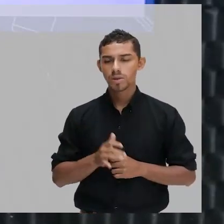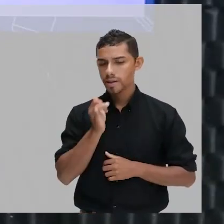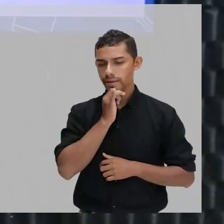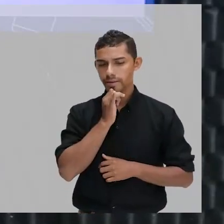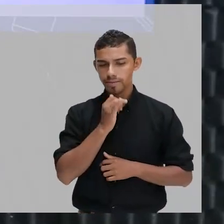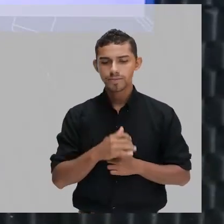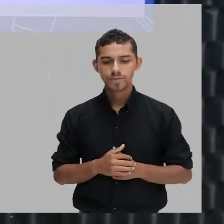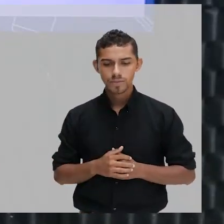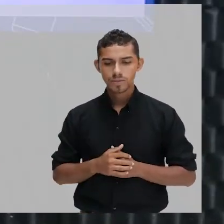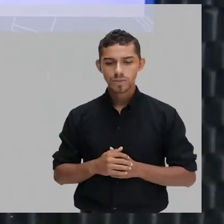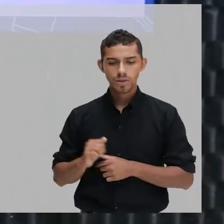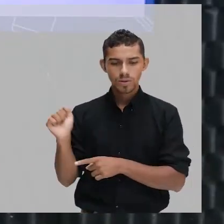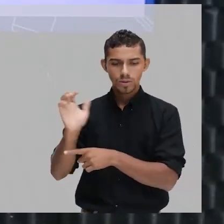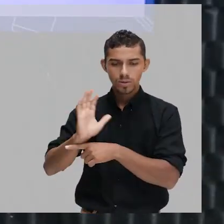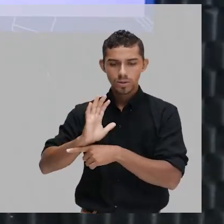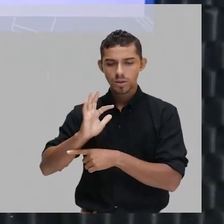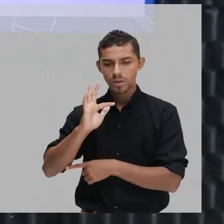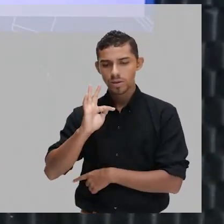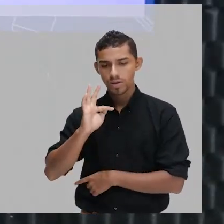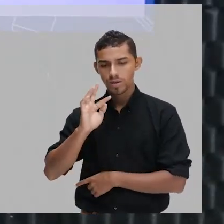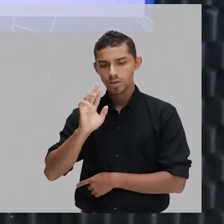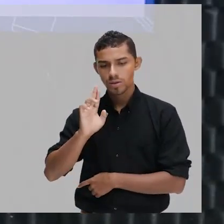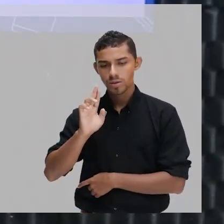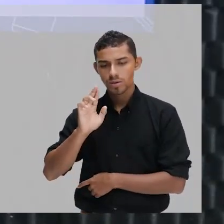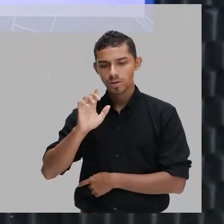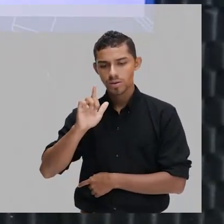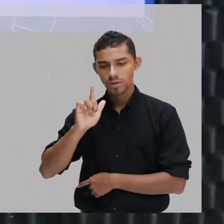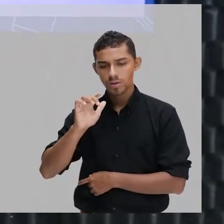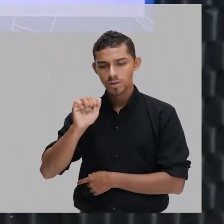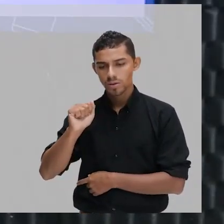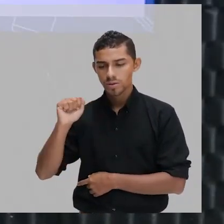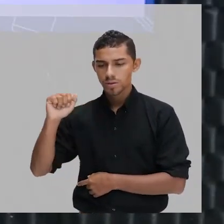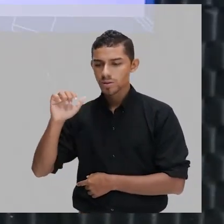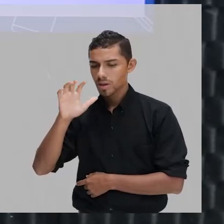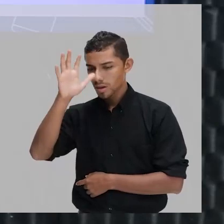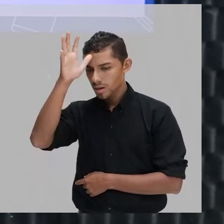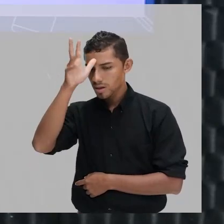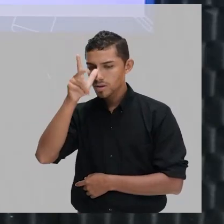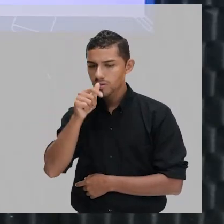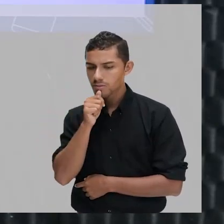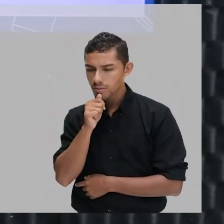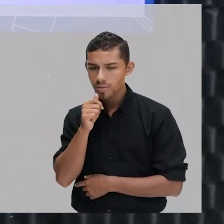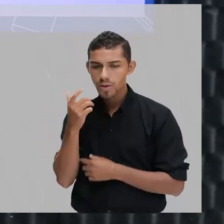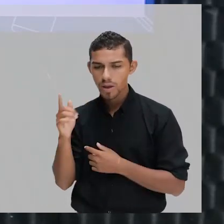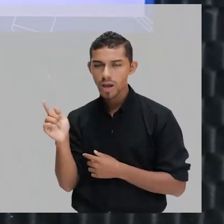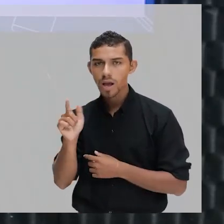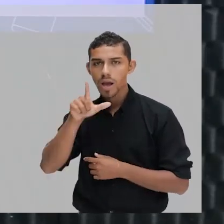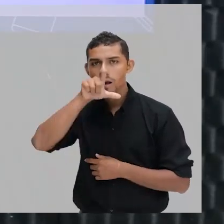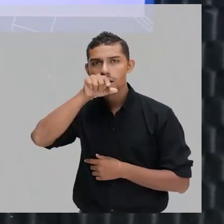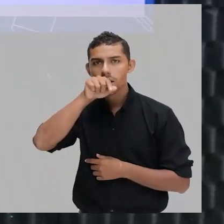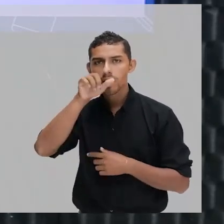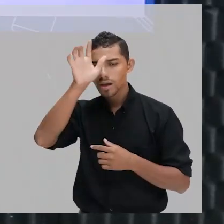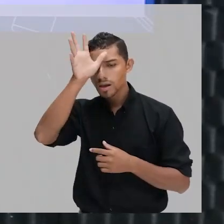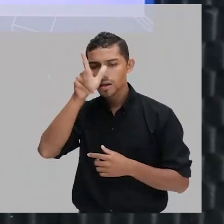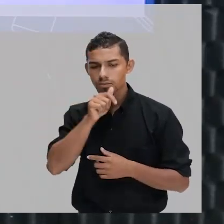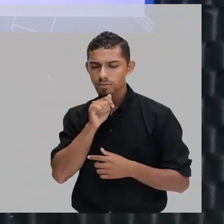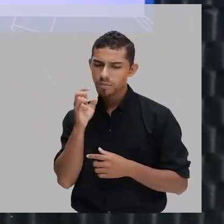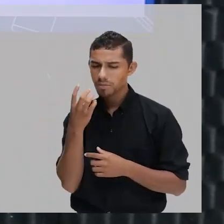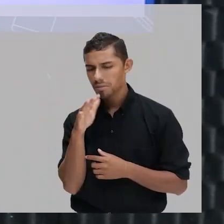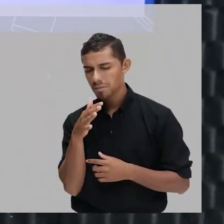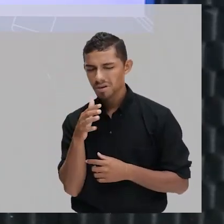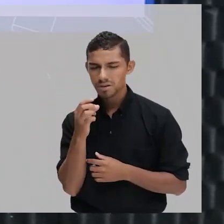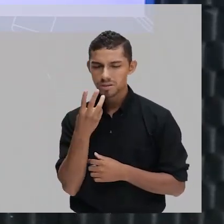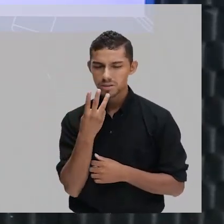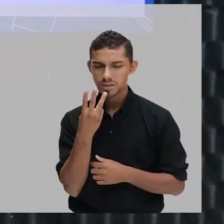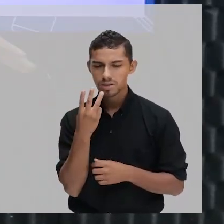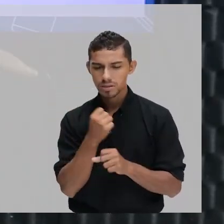um filme chamado Fuga das Galinhas, que permeou a infância de muita gente e que é maravilhoso. Levaram mais ou menos 3 anos.